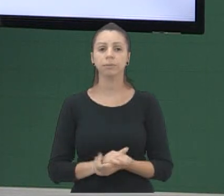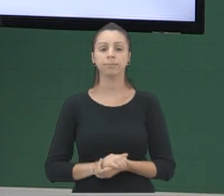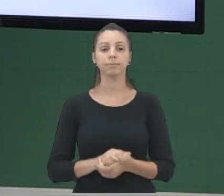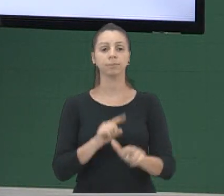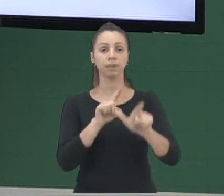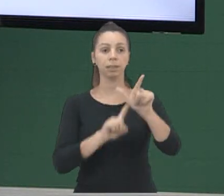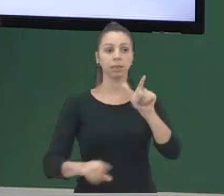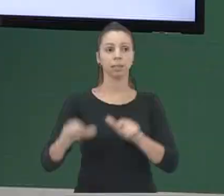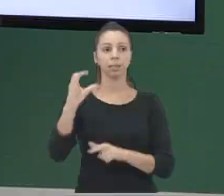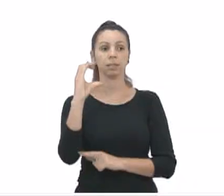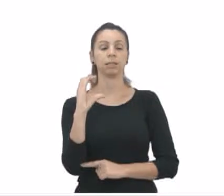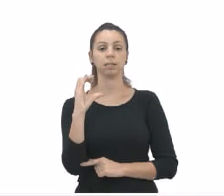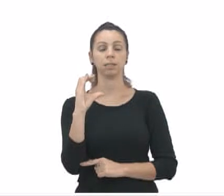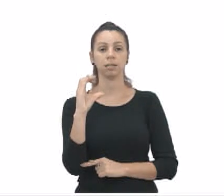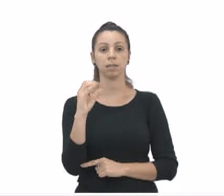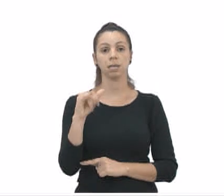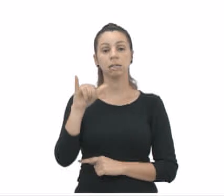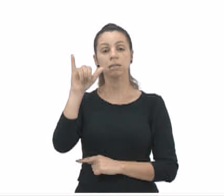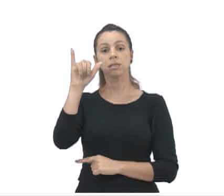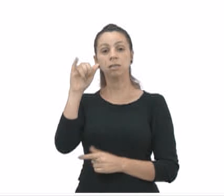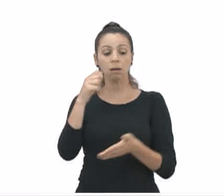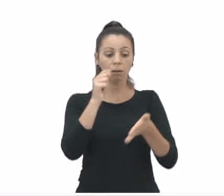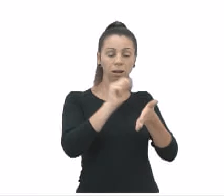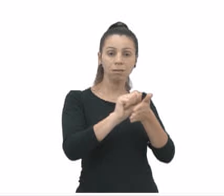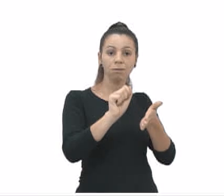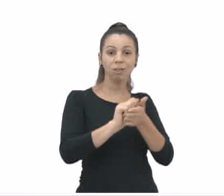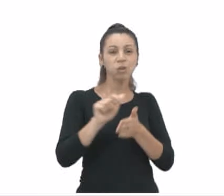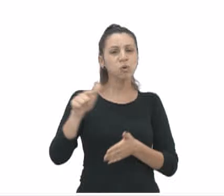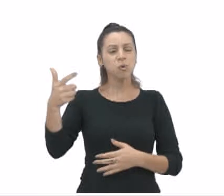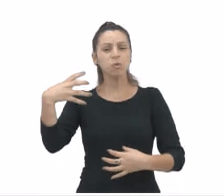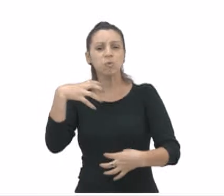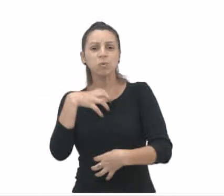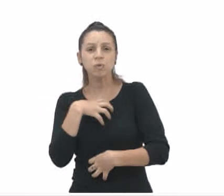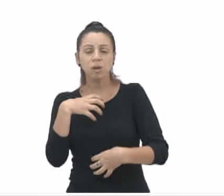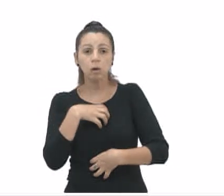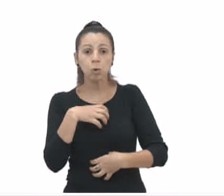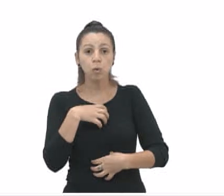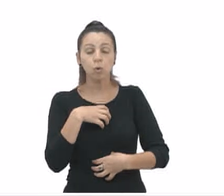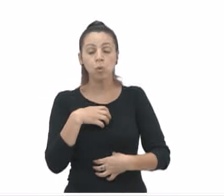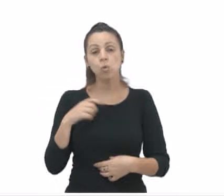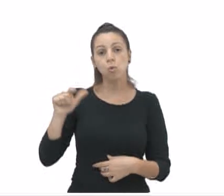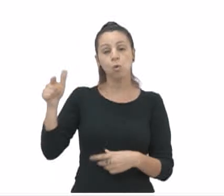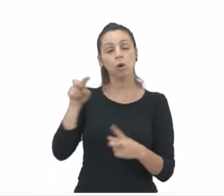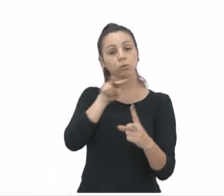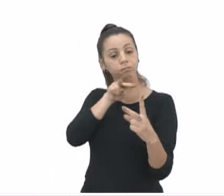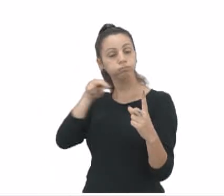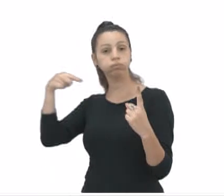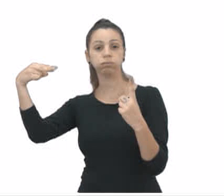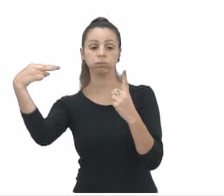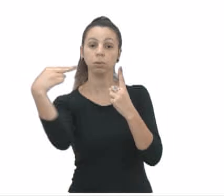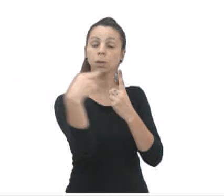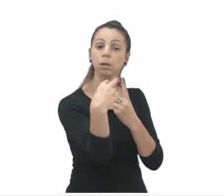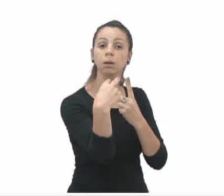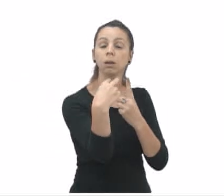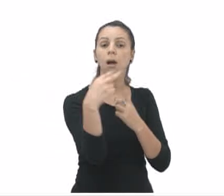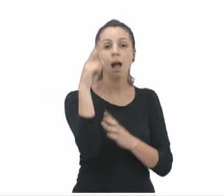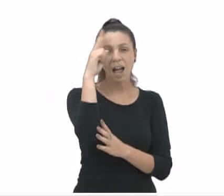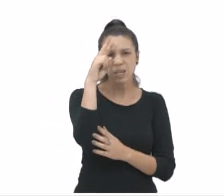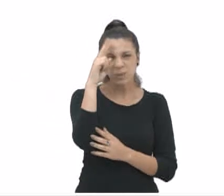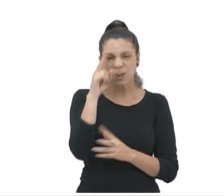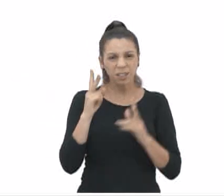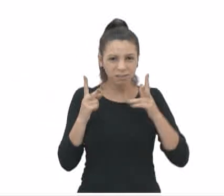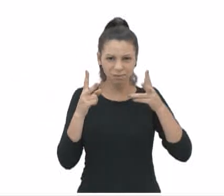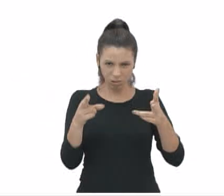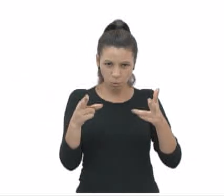C, se fosse escrita de outra maneira, redigida por um outro ponto de vista, sob um outro ponto de vista, a história seria a